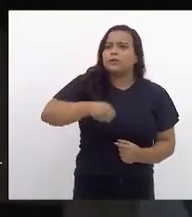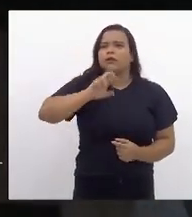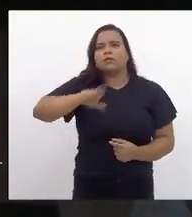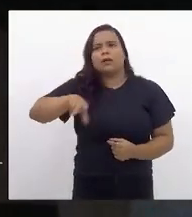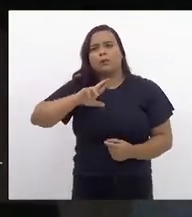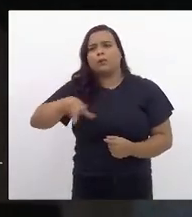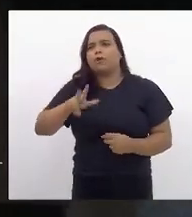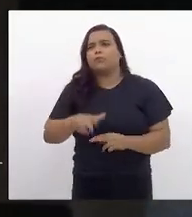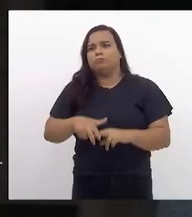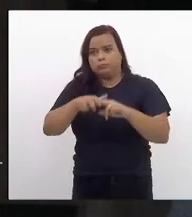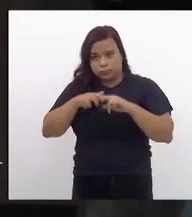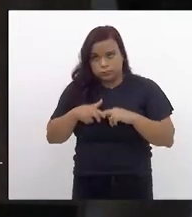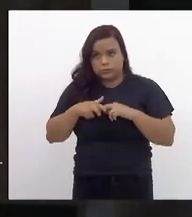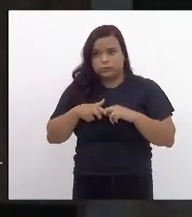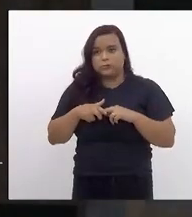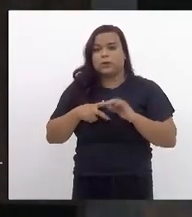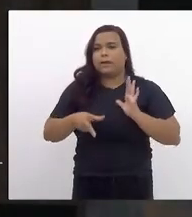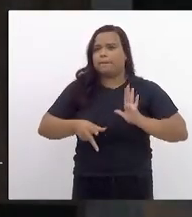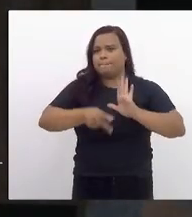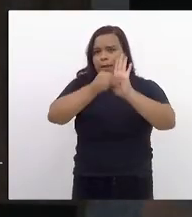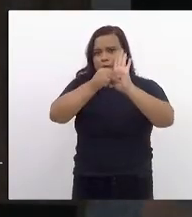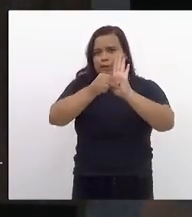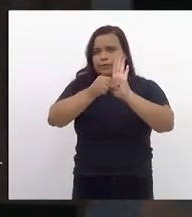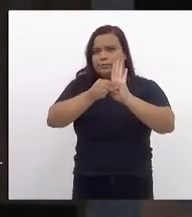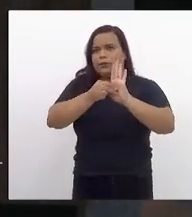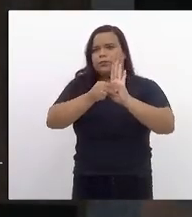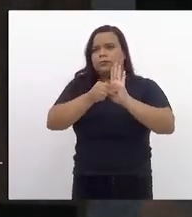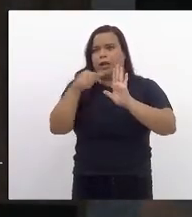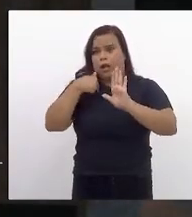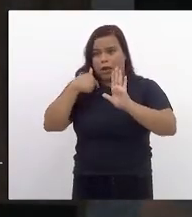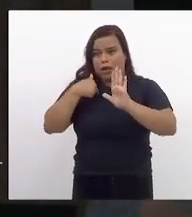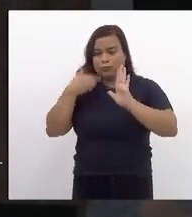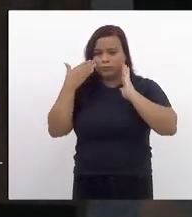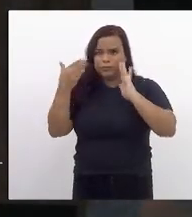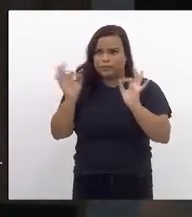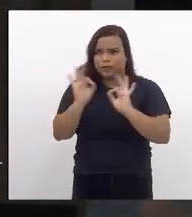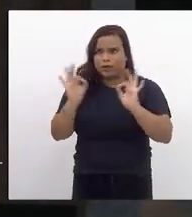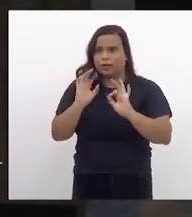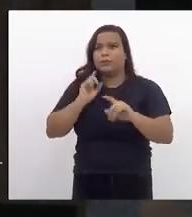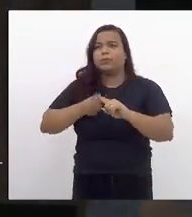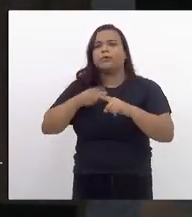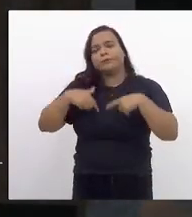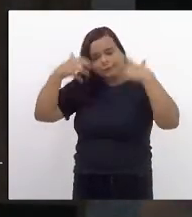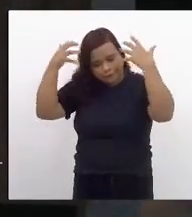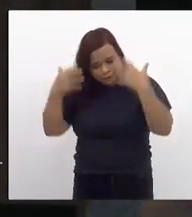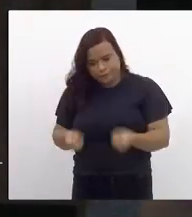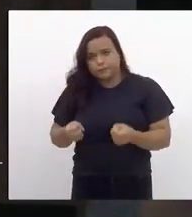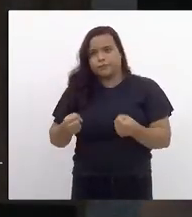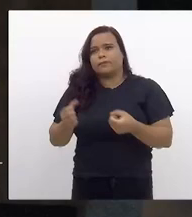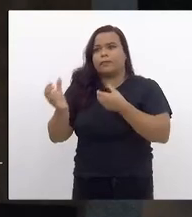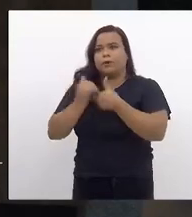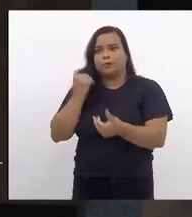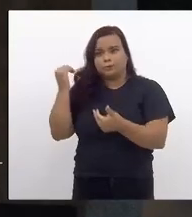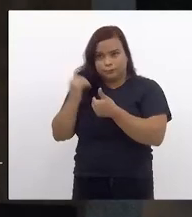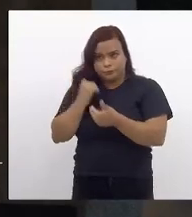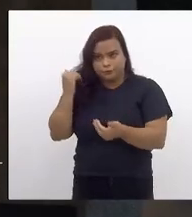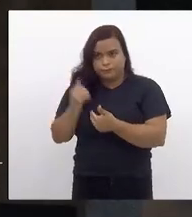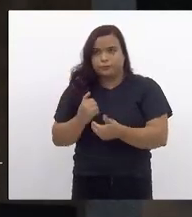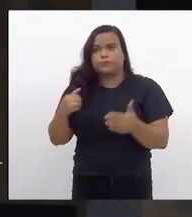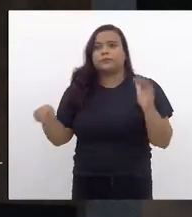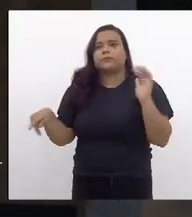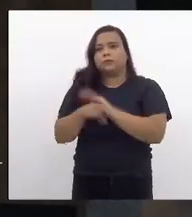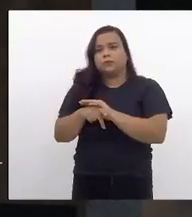aceito orientação de Poder Executivo, e sim porque aceitei a orientação e